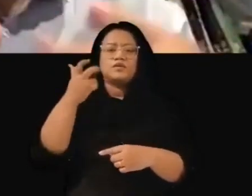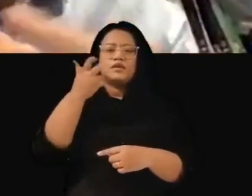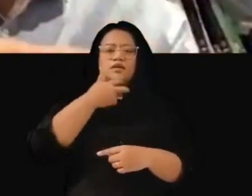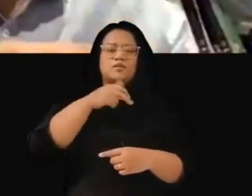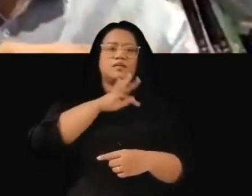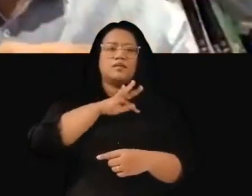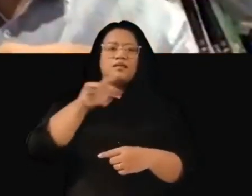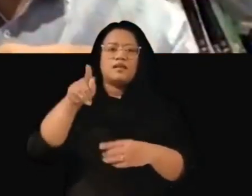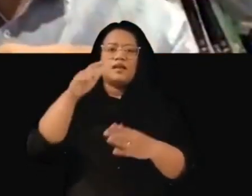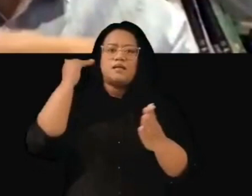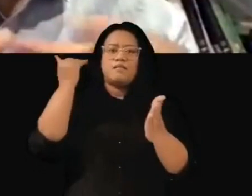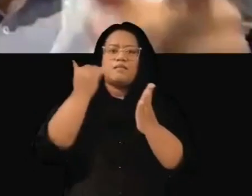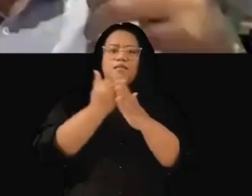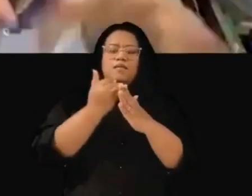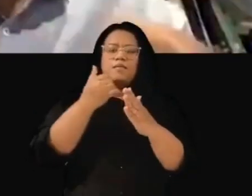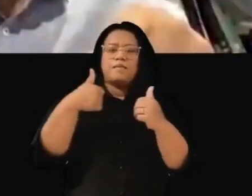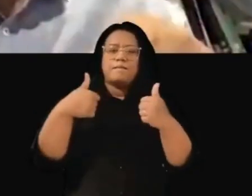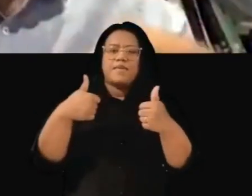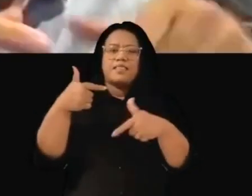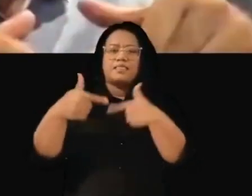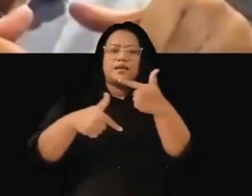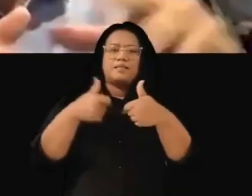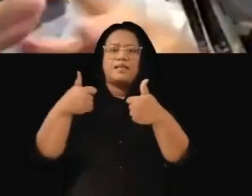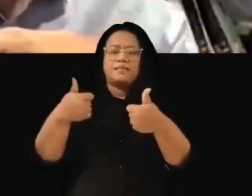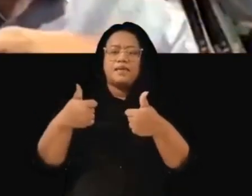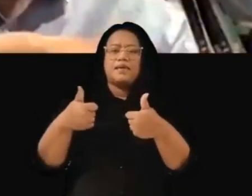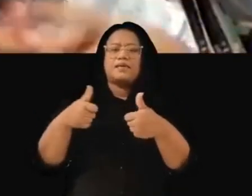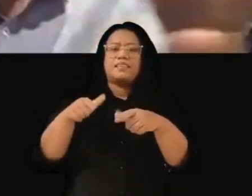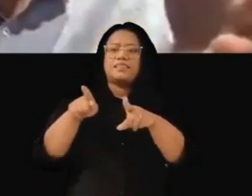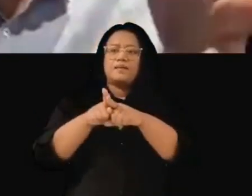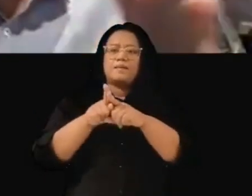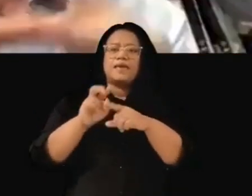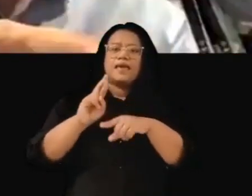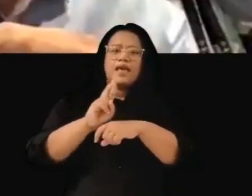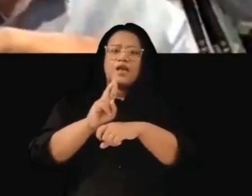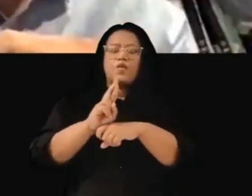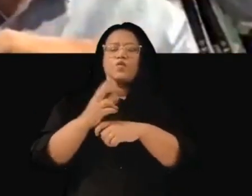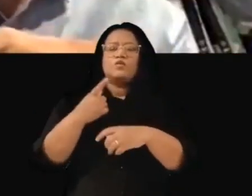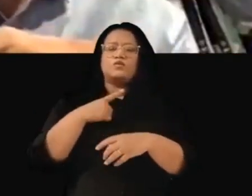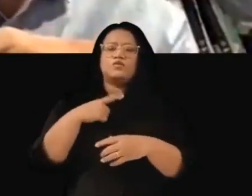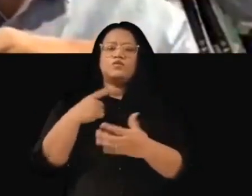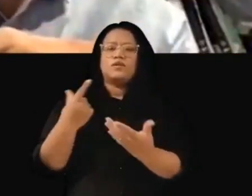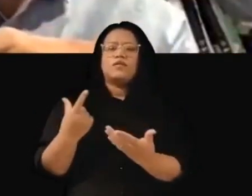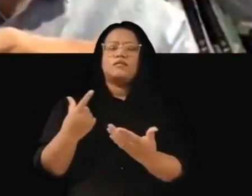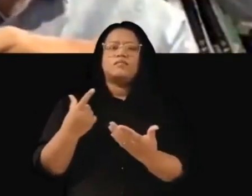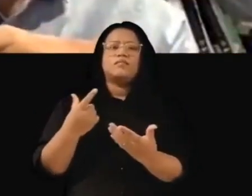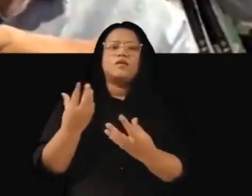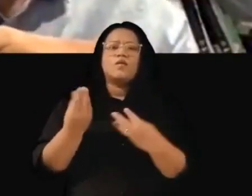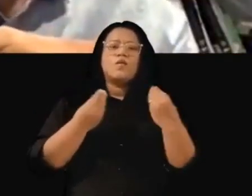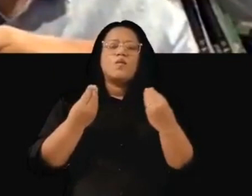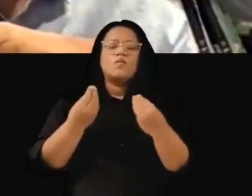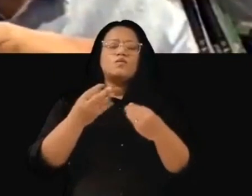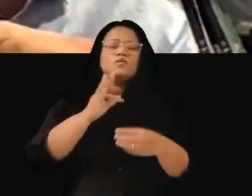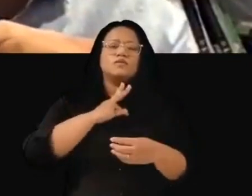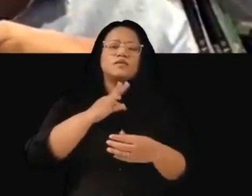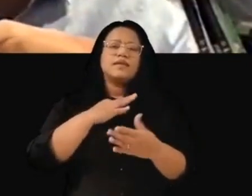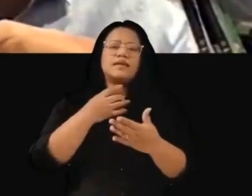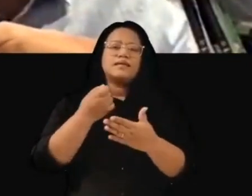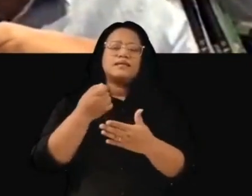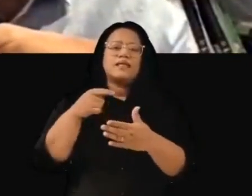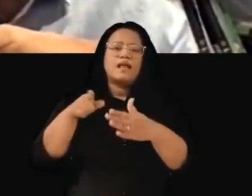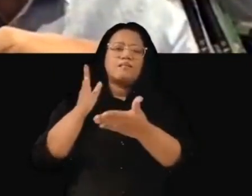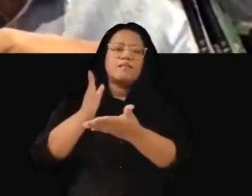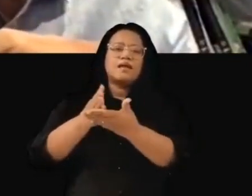que cumpre bem seus papéis e que, inclusive, gera recursos para o próprio Estado, seja privatizada. Não há menor argumento técnico para isso, a não ser uma